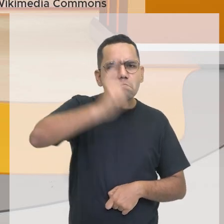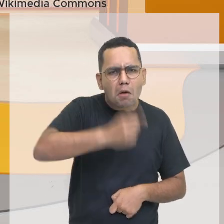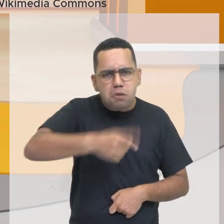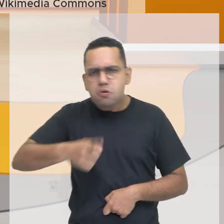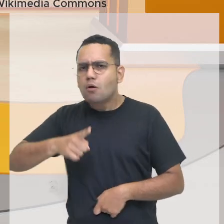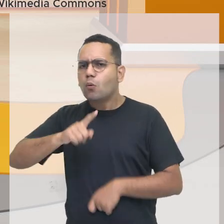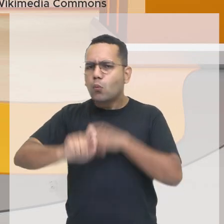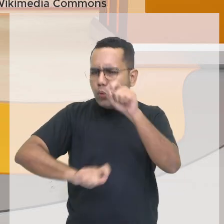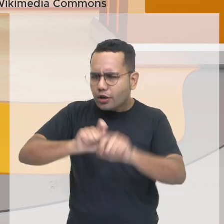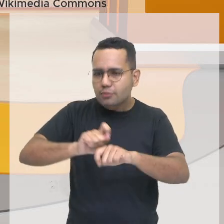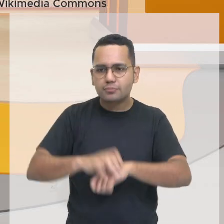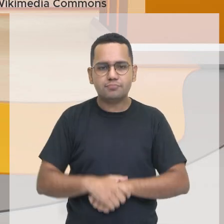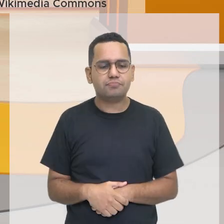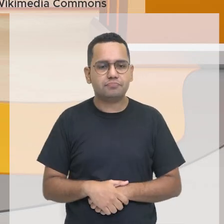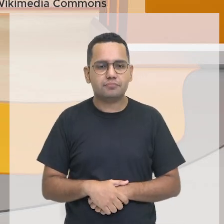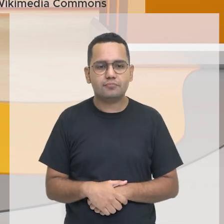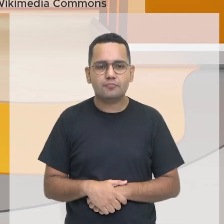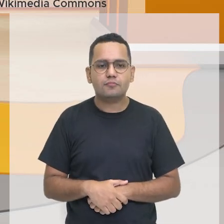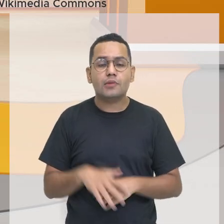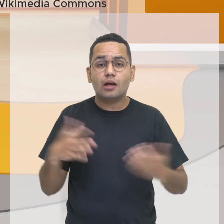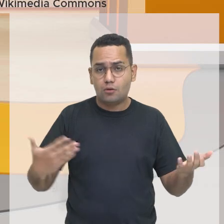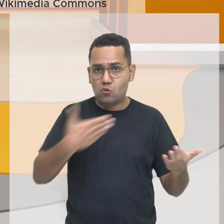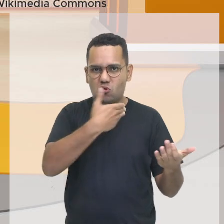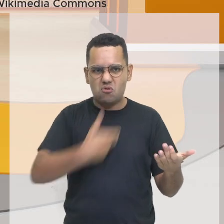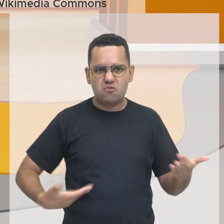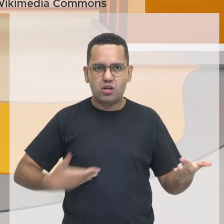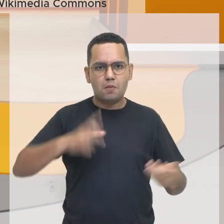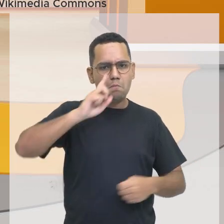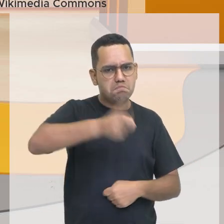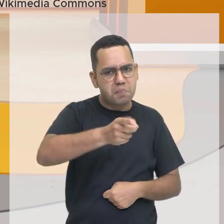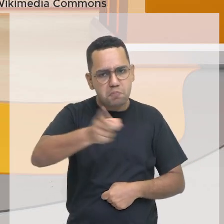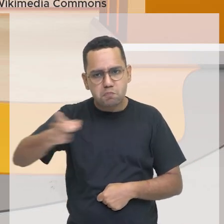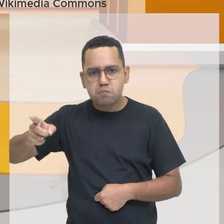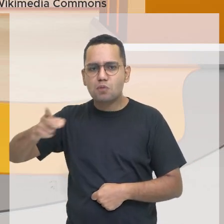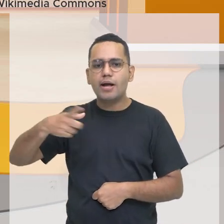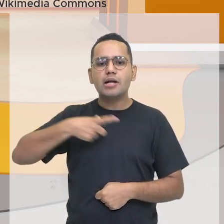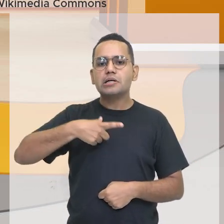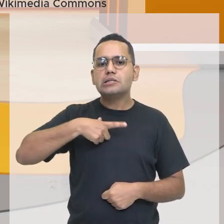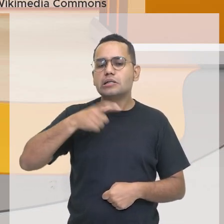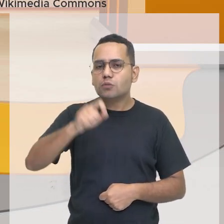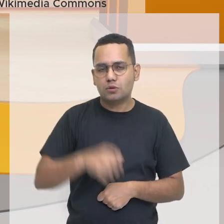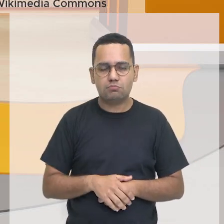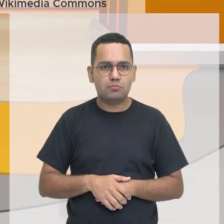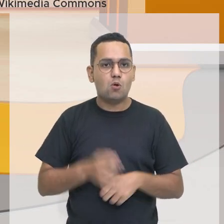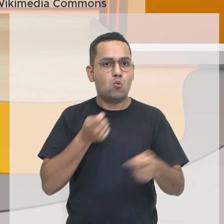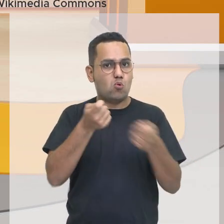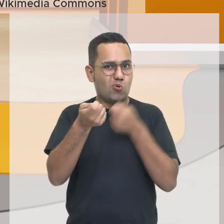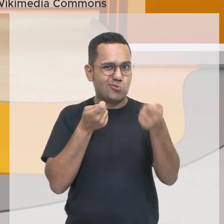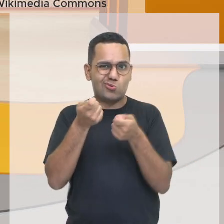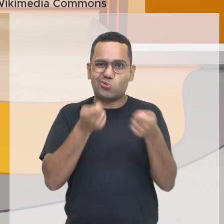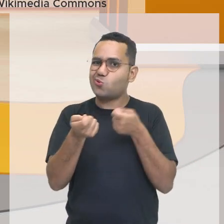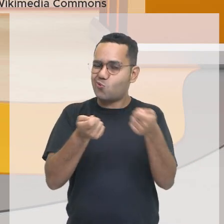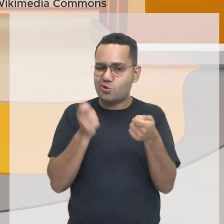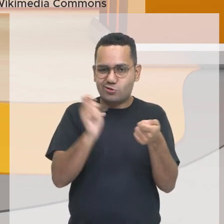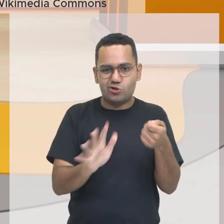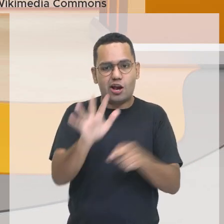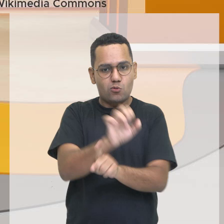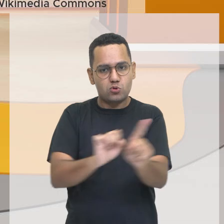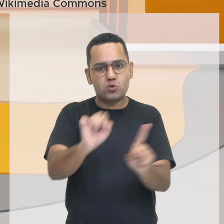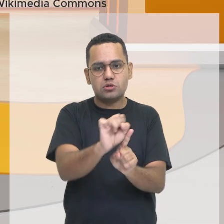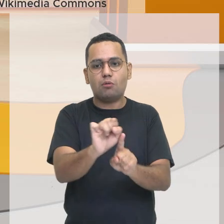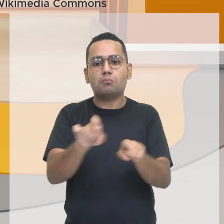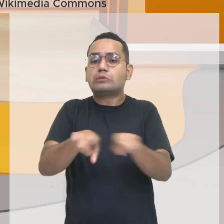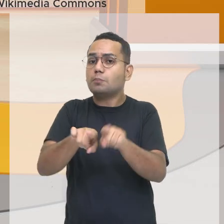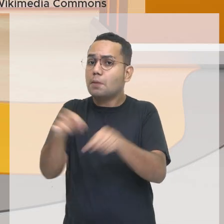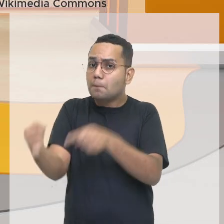lá. Foram regimes totalitários que são caracterizados por um alto grau de controle social e